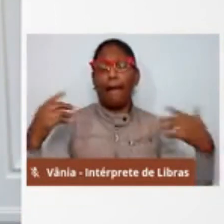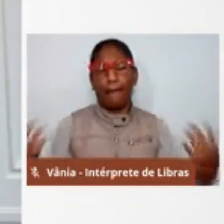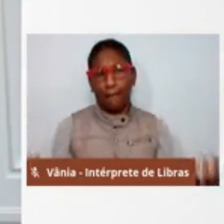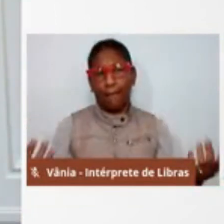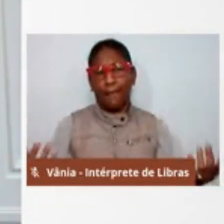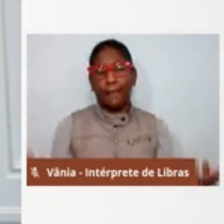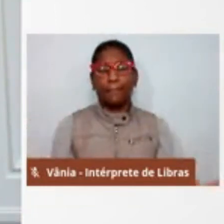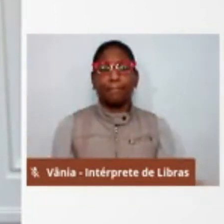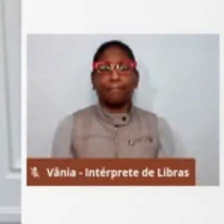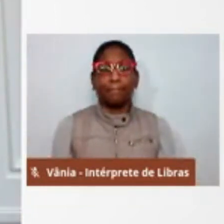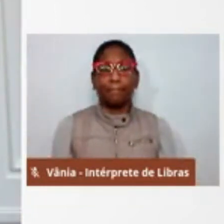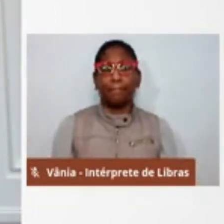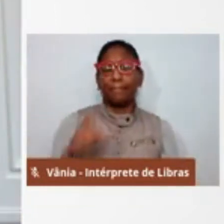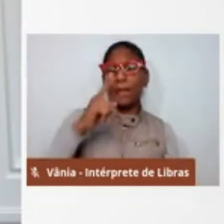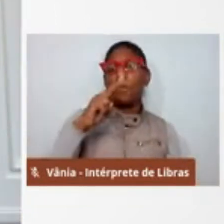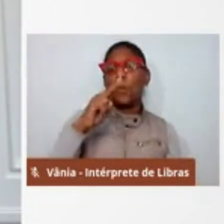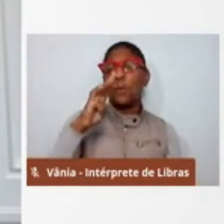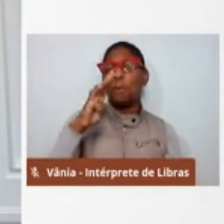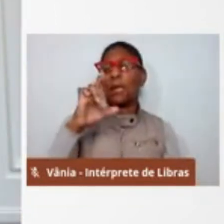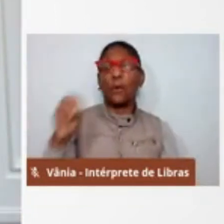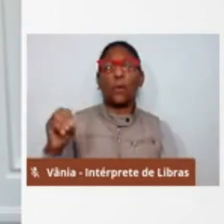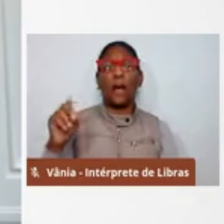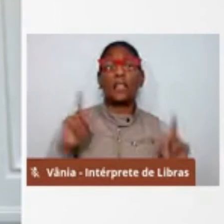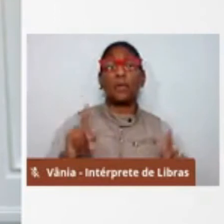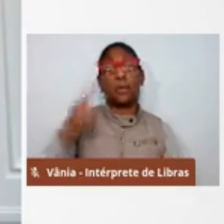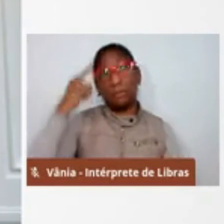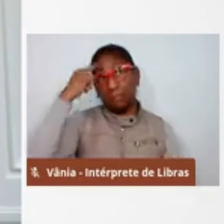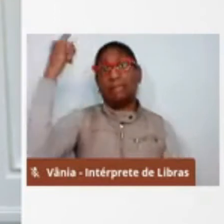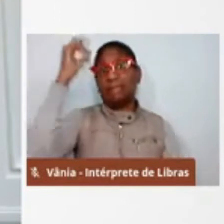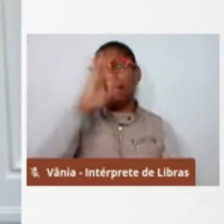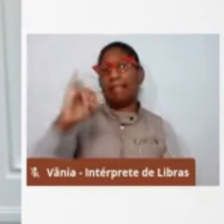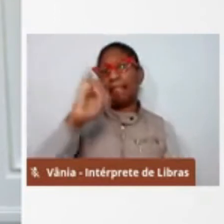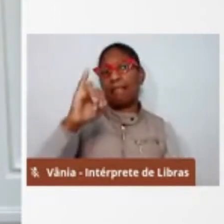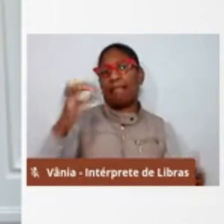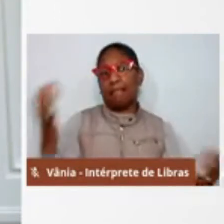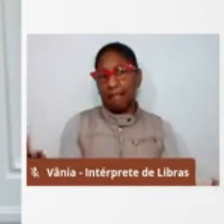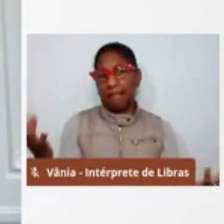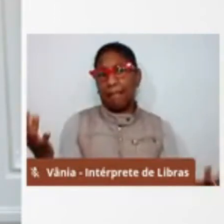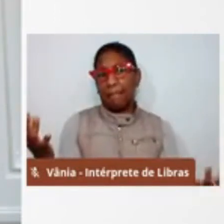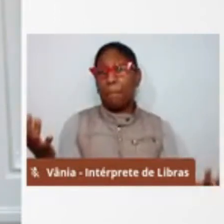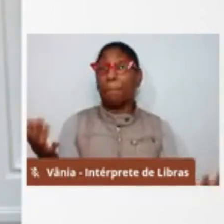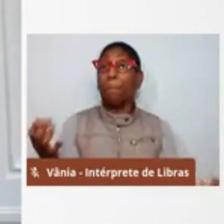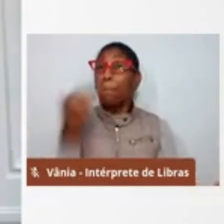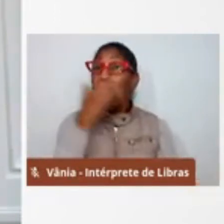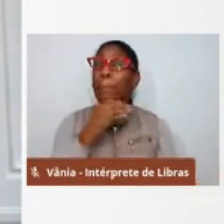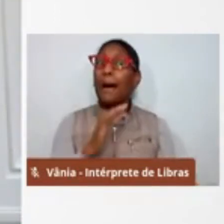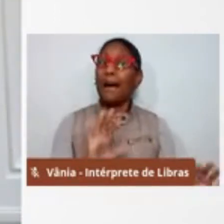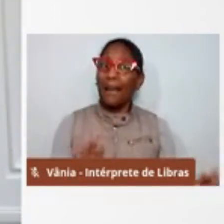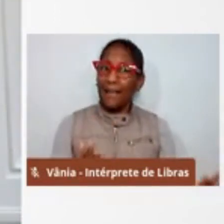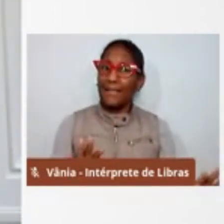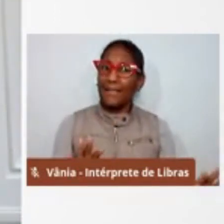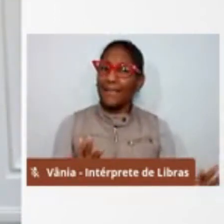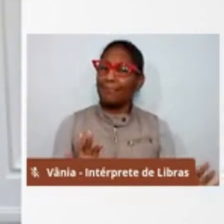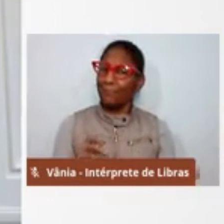até de uma ideologização deste debate sobre o distanciamento que nos parecem pouco